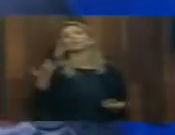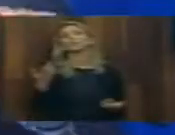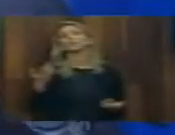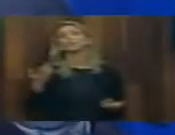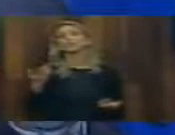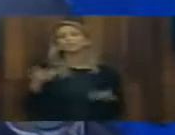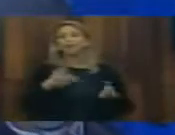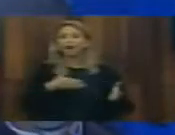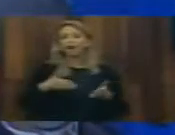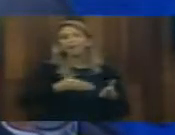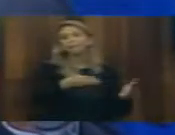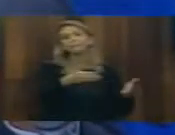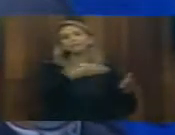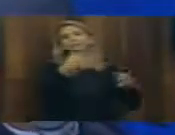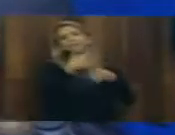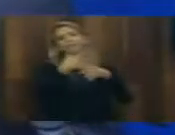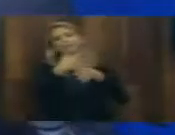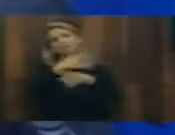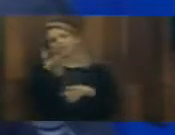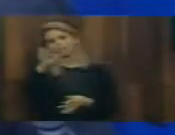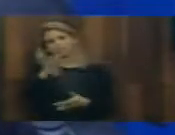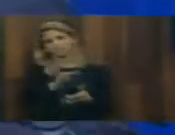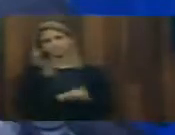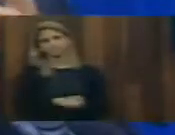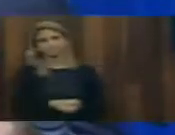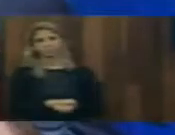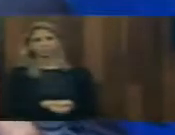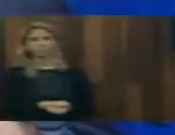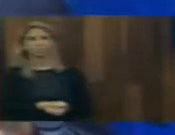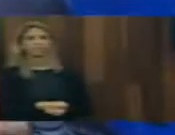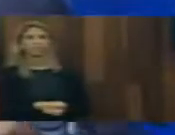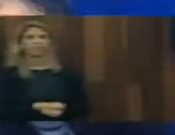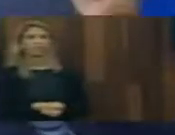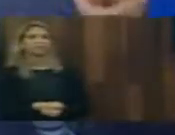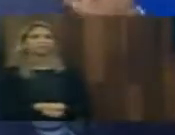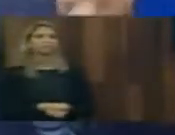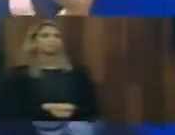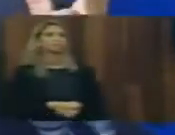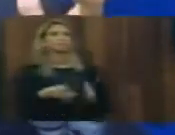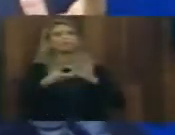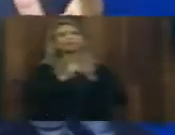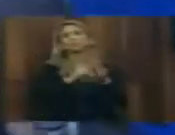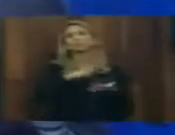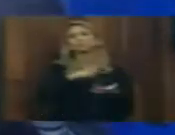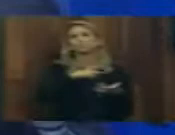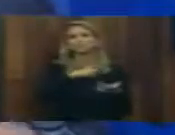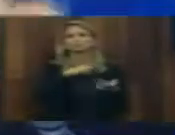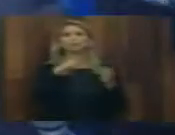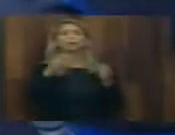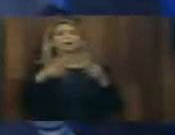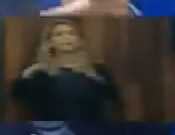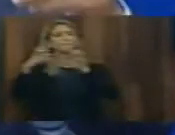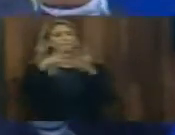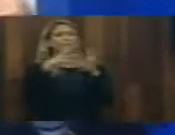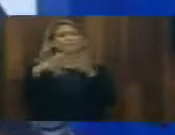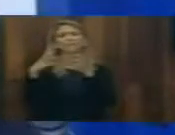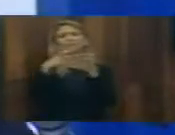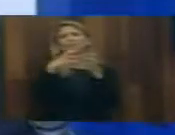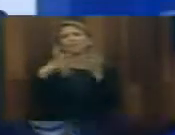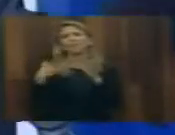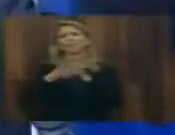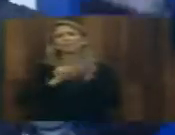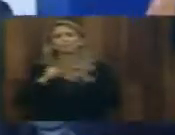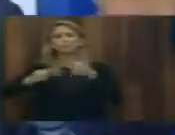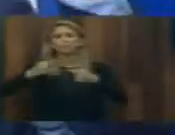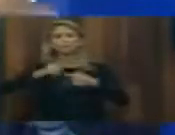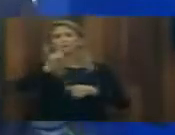quer mais, Rafael, eu tenho visto isso, aquela briga de família que tivemos do Lula contra o Bolsonaro. As pessoas querem que o posto de saúde funcione,